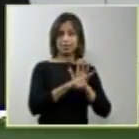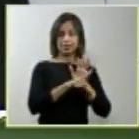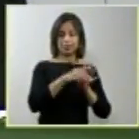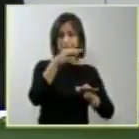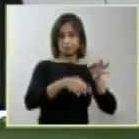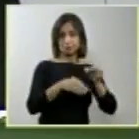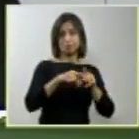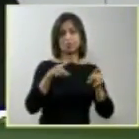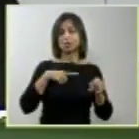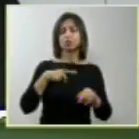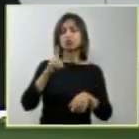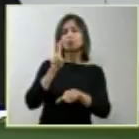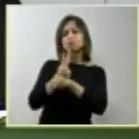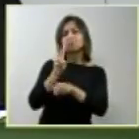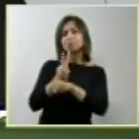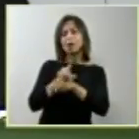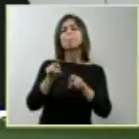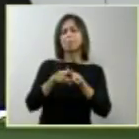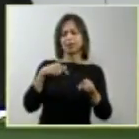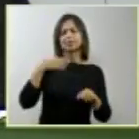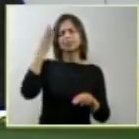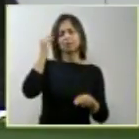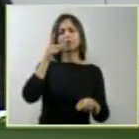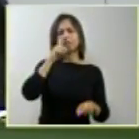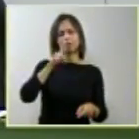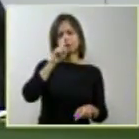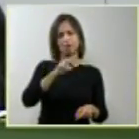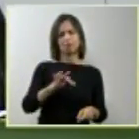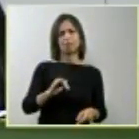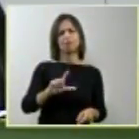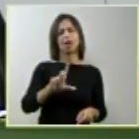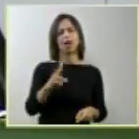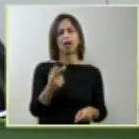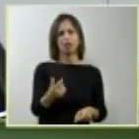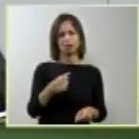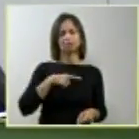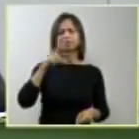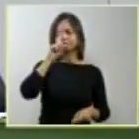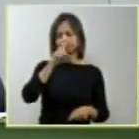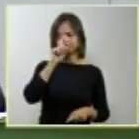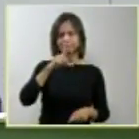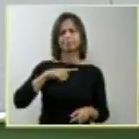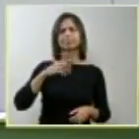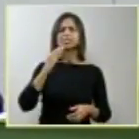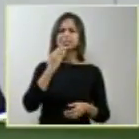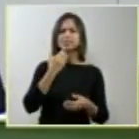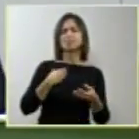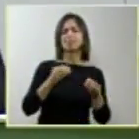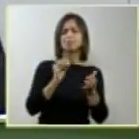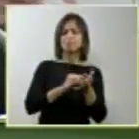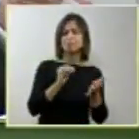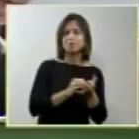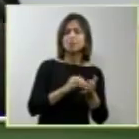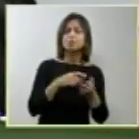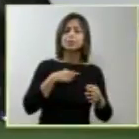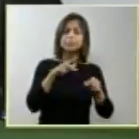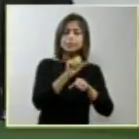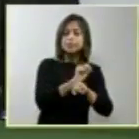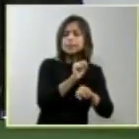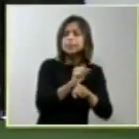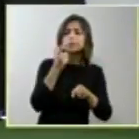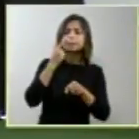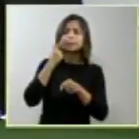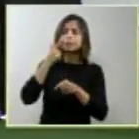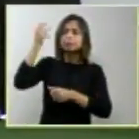providência cauteladora, afastando a glosa quanto à gestante que deliberasse interromper